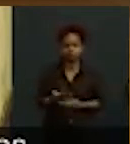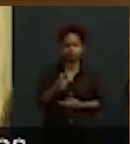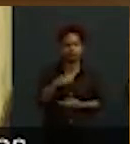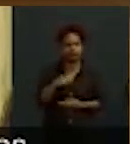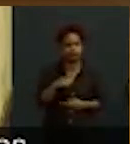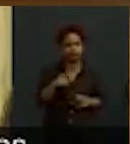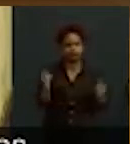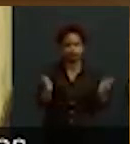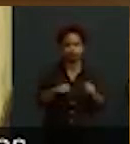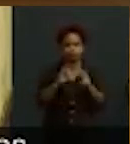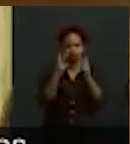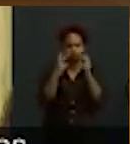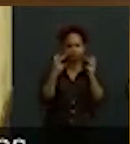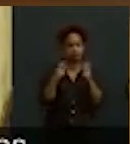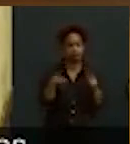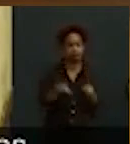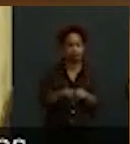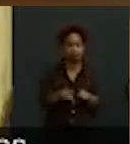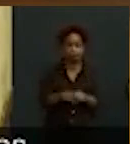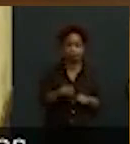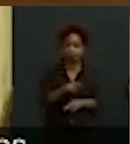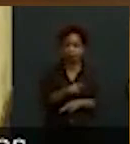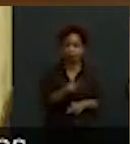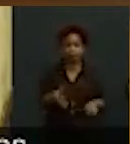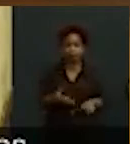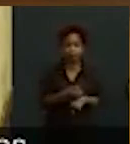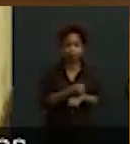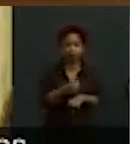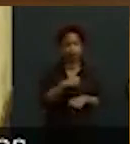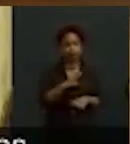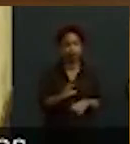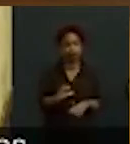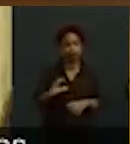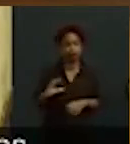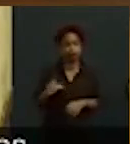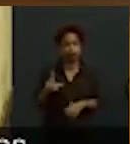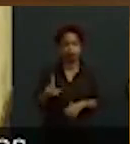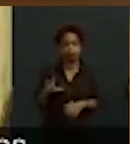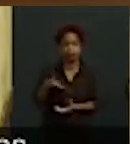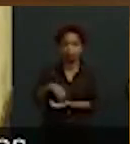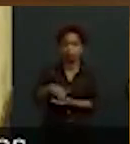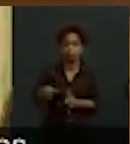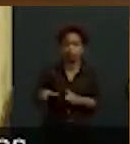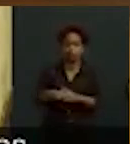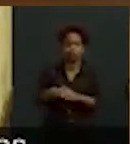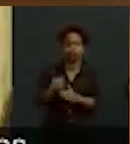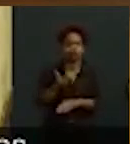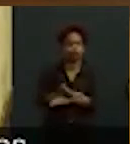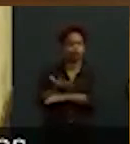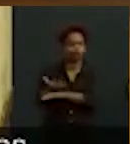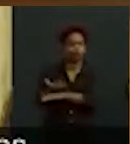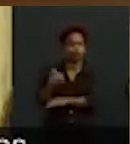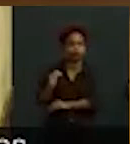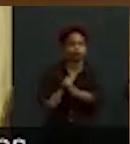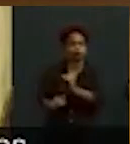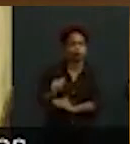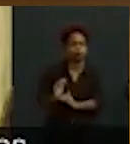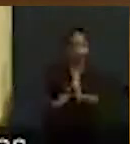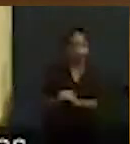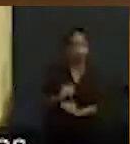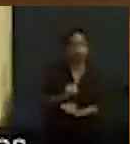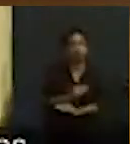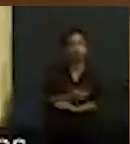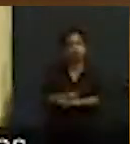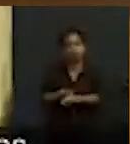elevada capacidade e atualmente coordena uma equipe multidisciplinar de 16 cientistas de